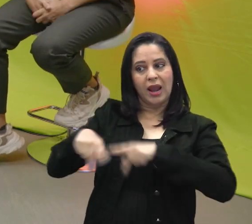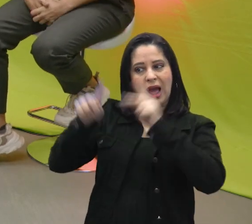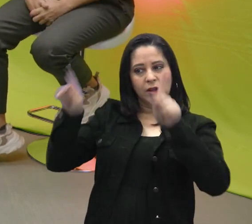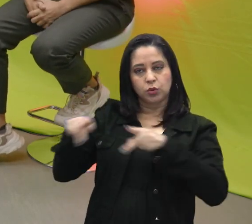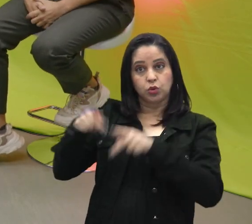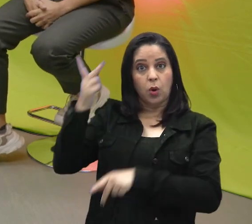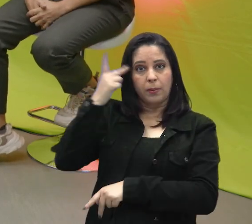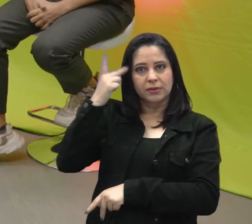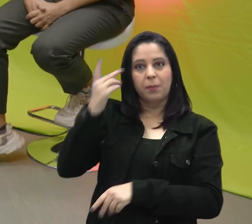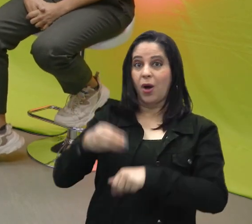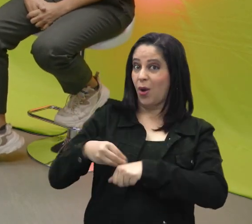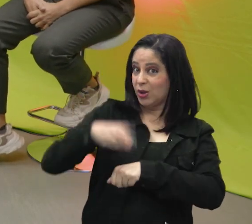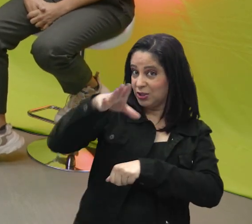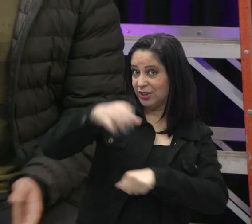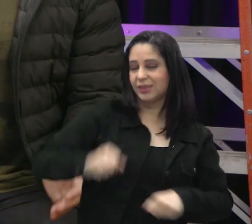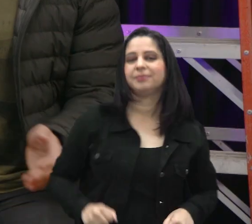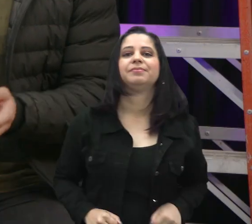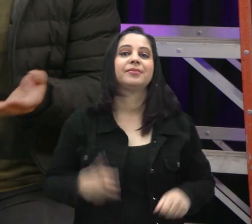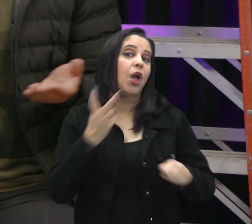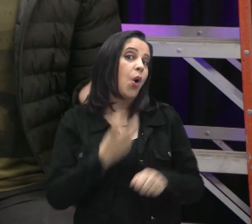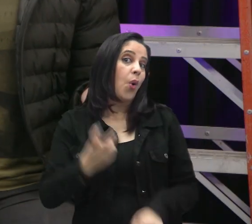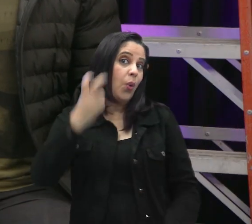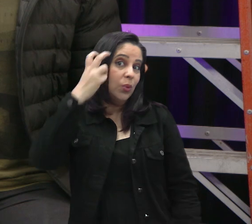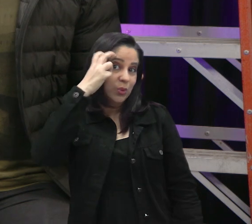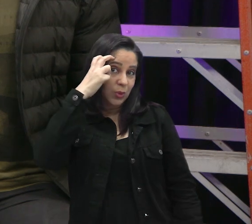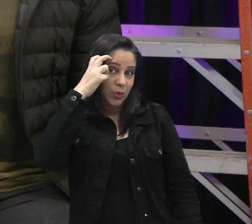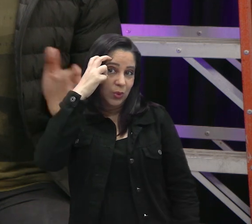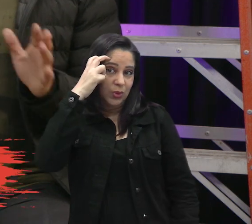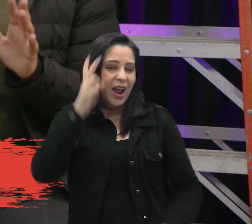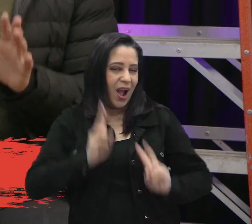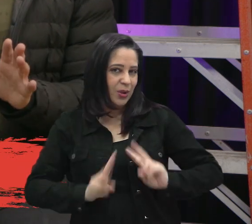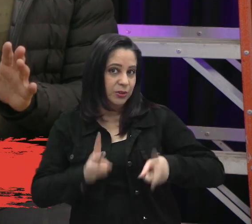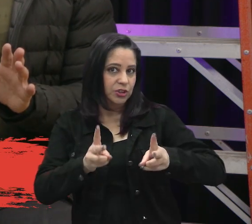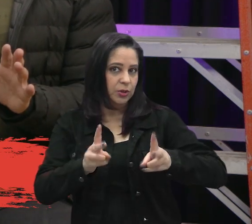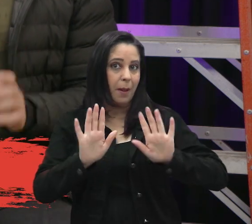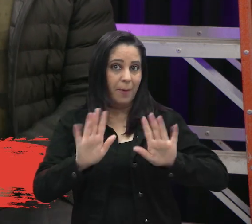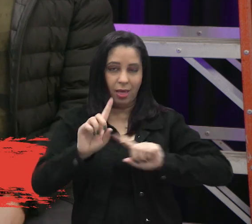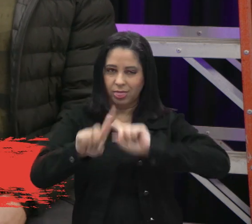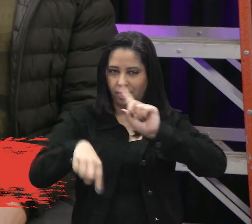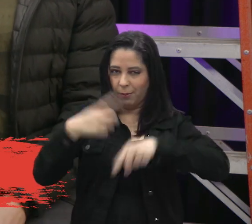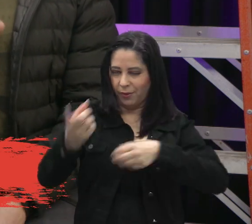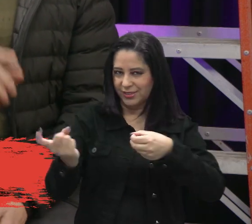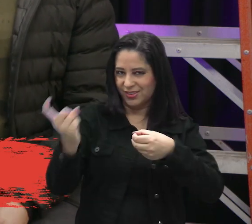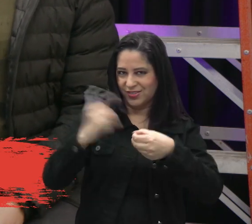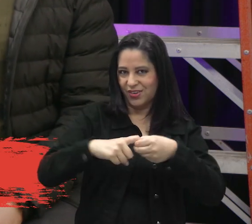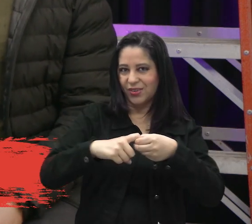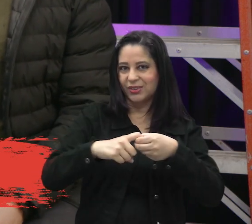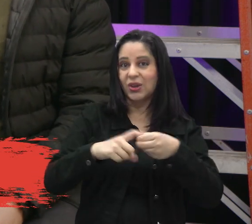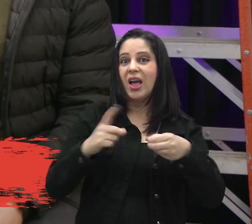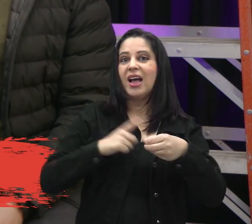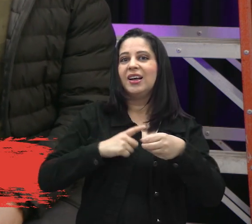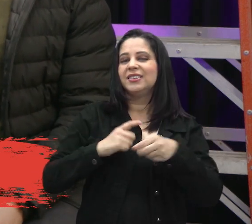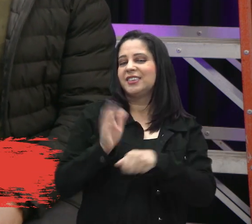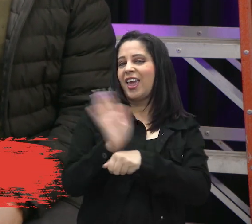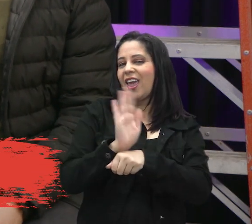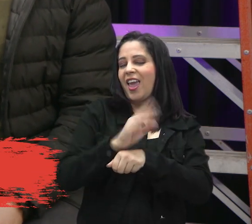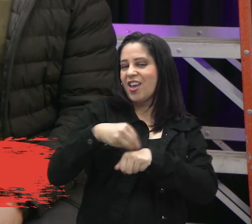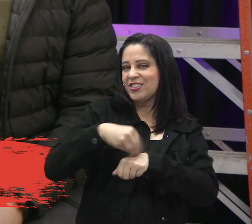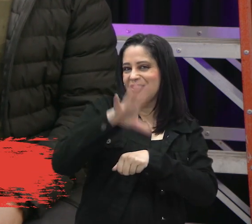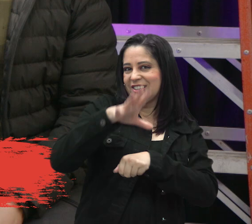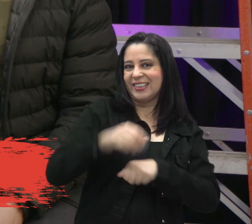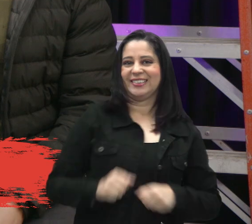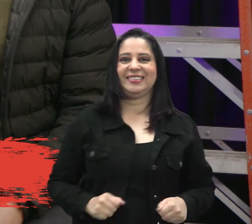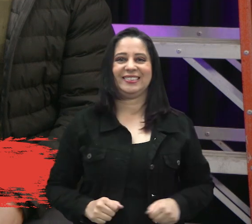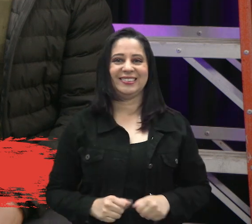Shopping Higienópolis, em São Paulo. Fica a dica, então. É. E falando em cultura, Conexão Cultura continua. Só que daqui a pouco, tá? Daqui a pouco você vai curtir o quadro especial